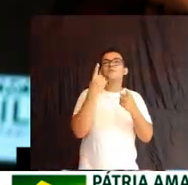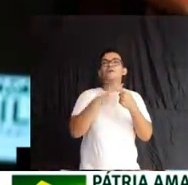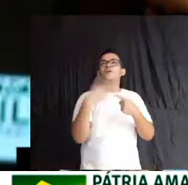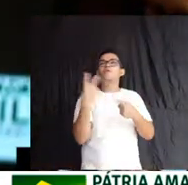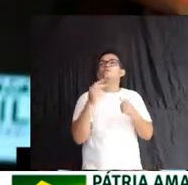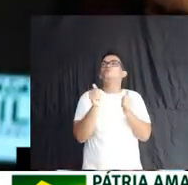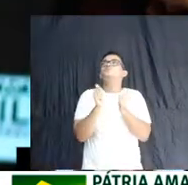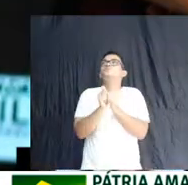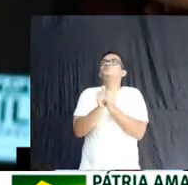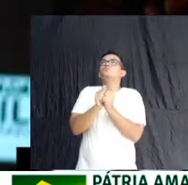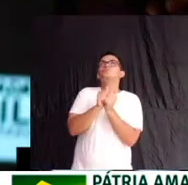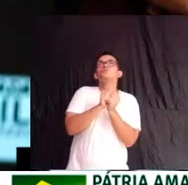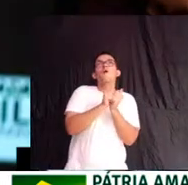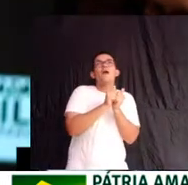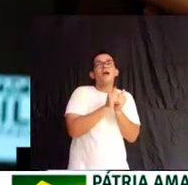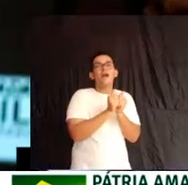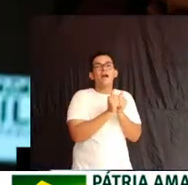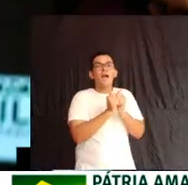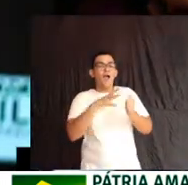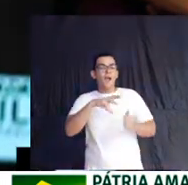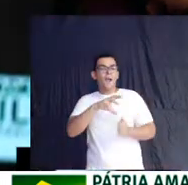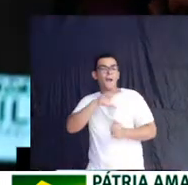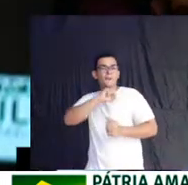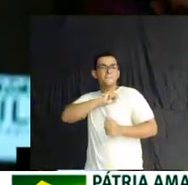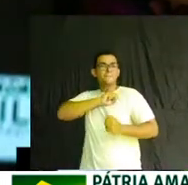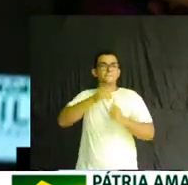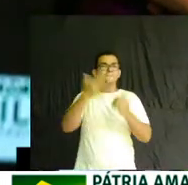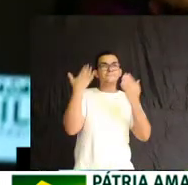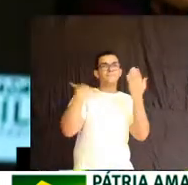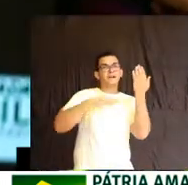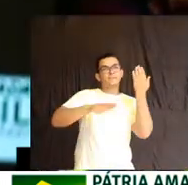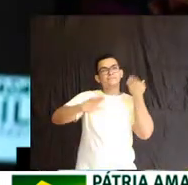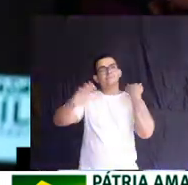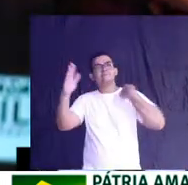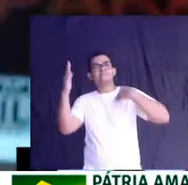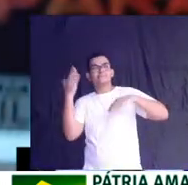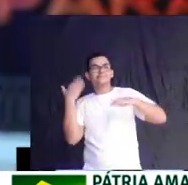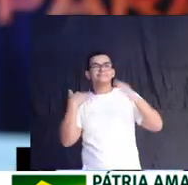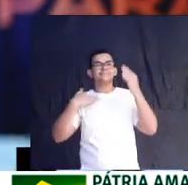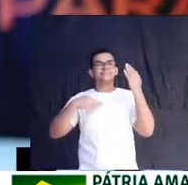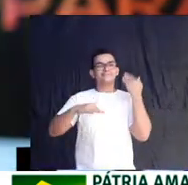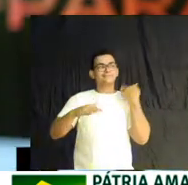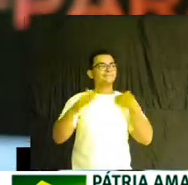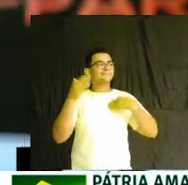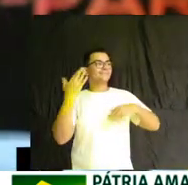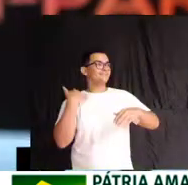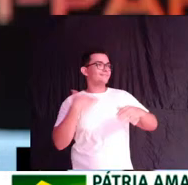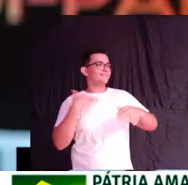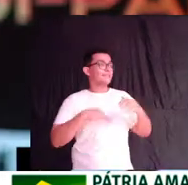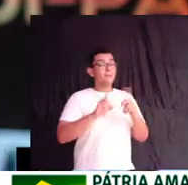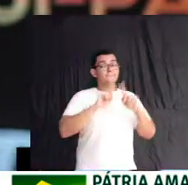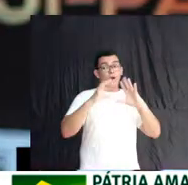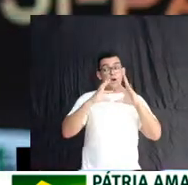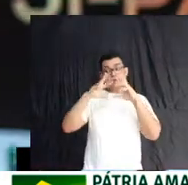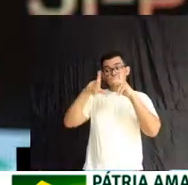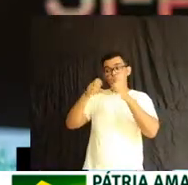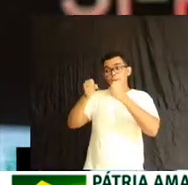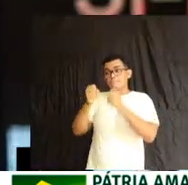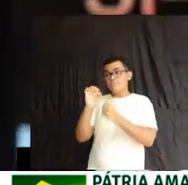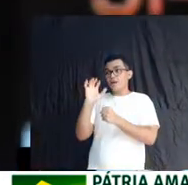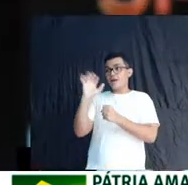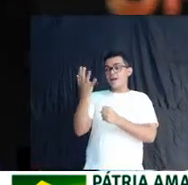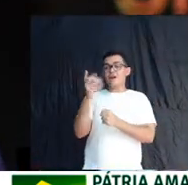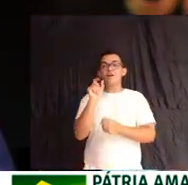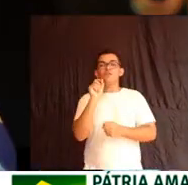Bora viver, você e eu, agora é eu e você. Vamos pra onde tá pode acontecer,